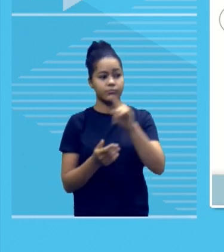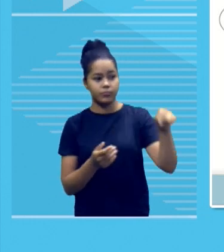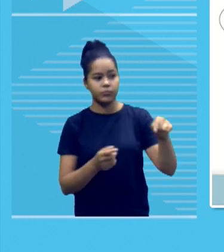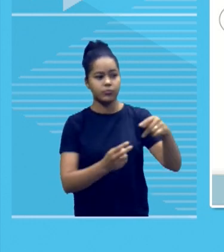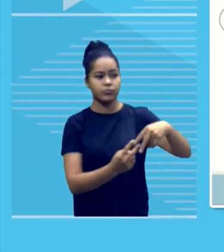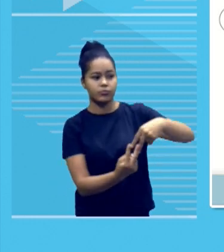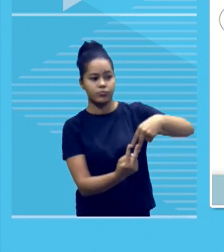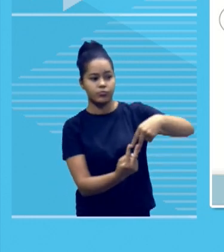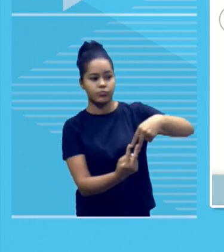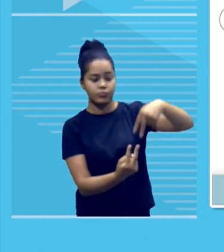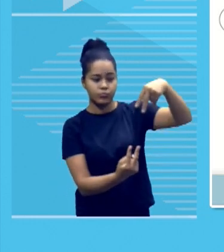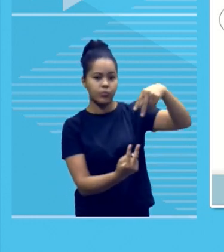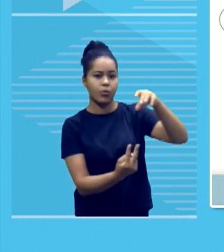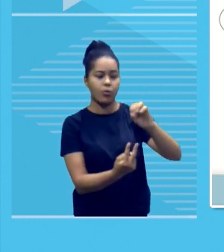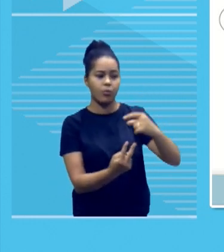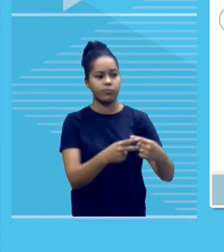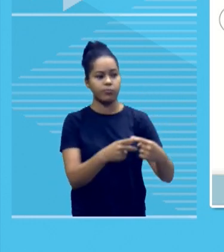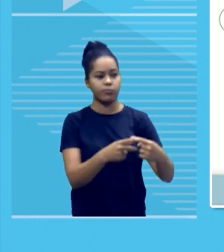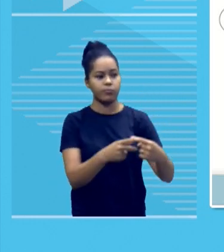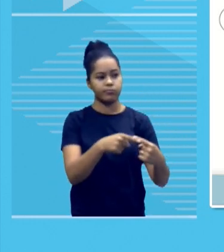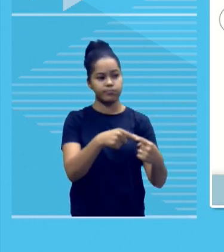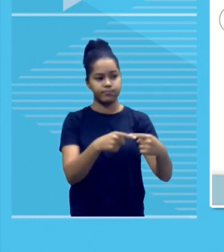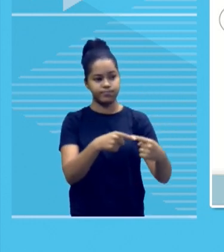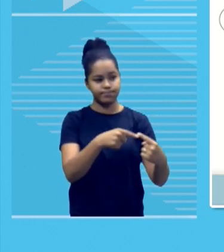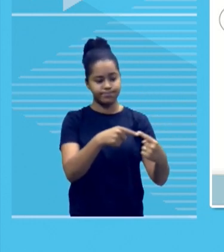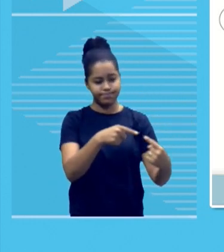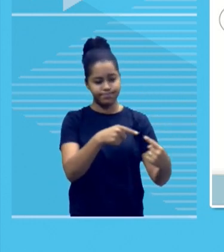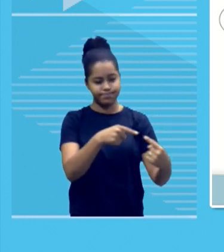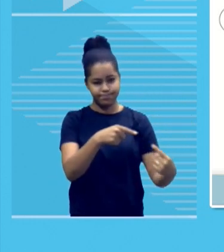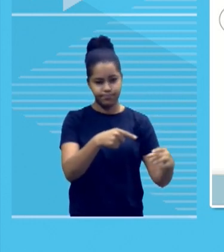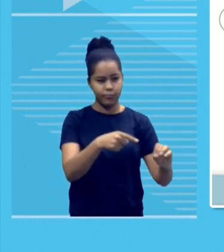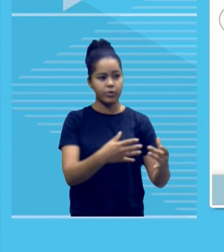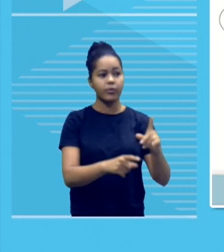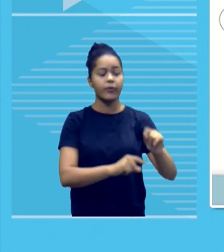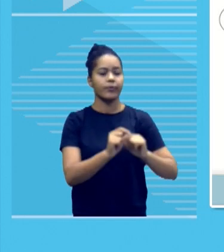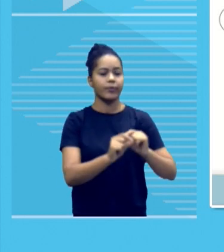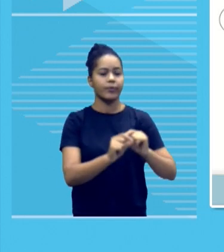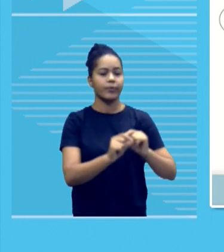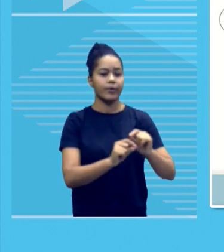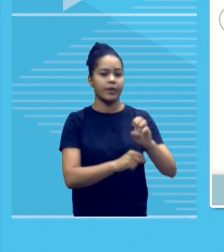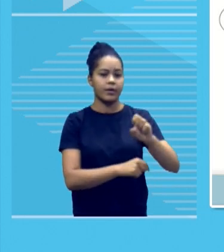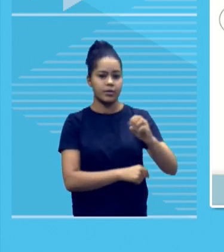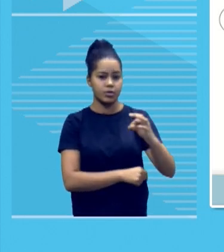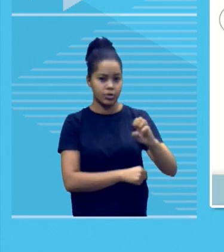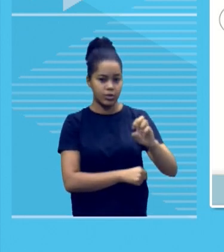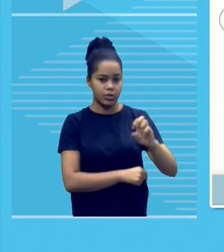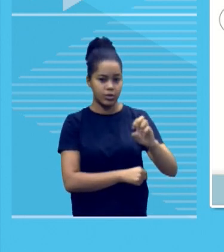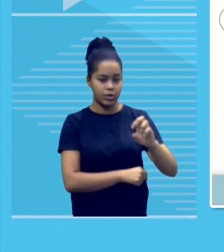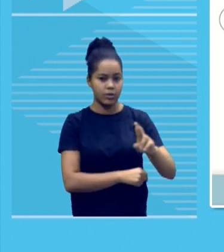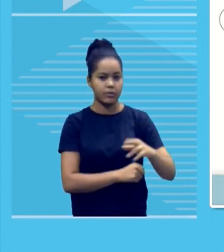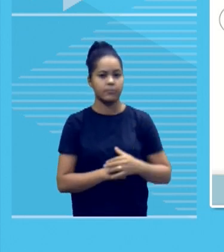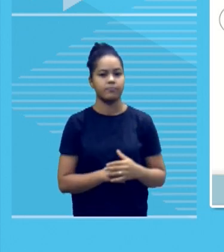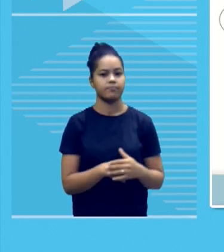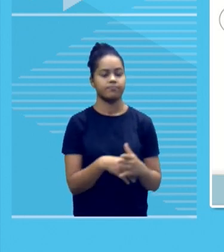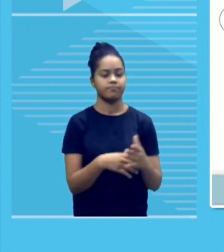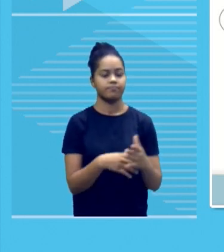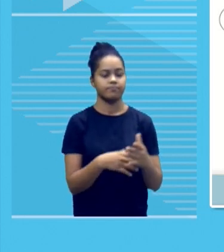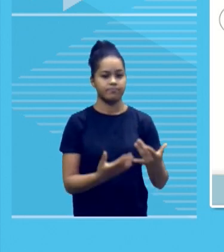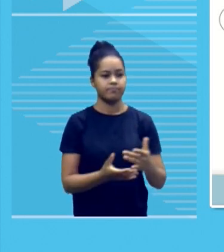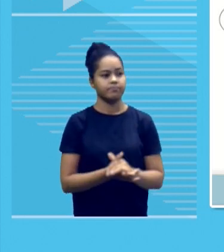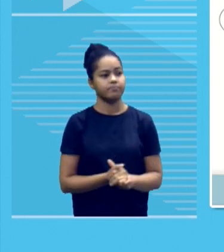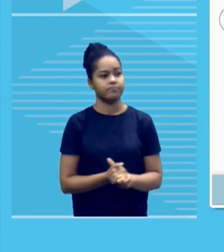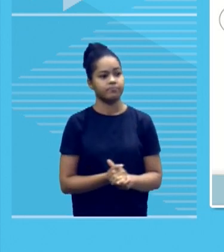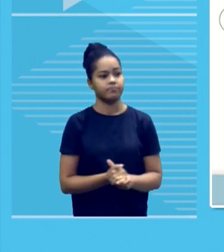o outro é um Wester então se você tem funções orgânicas diferentes mas representadas pela mesma fórmula